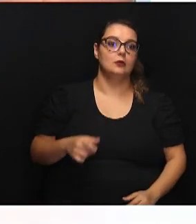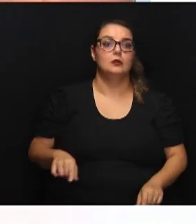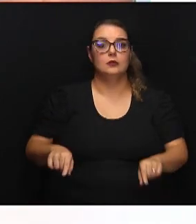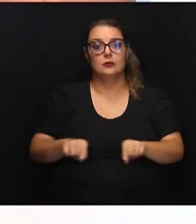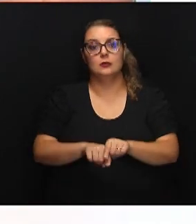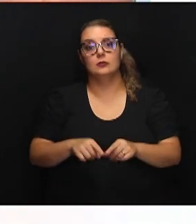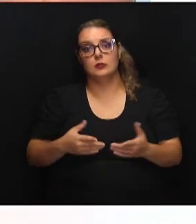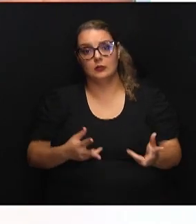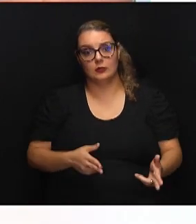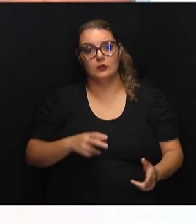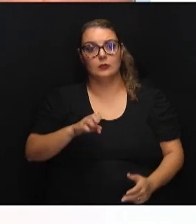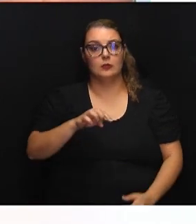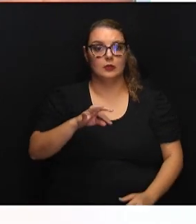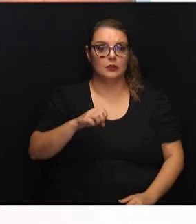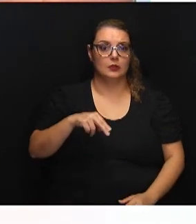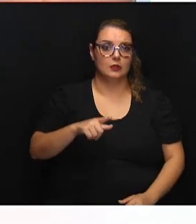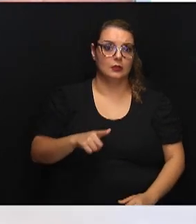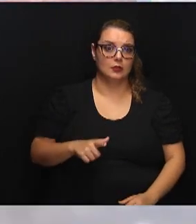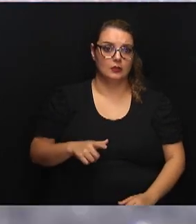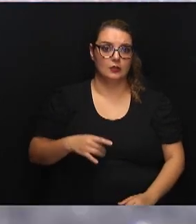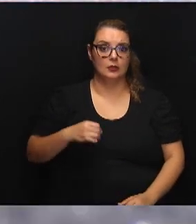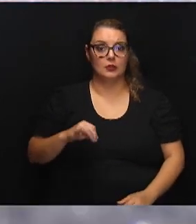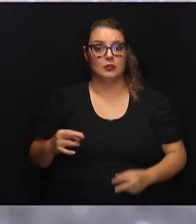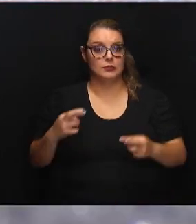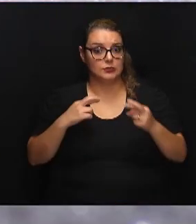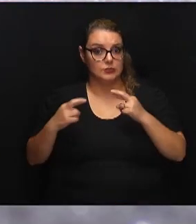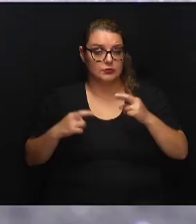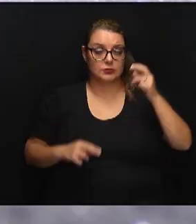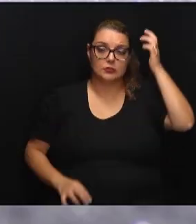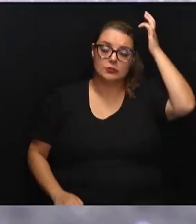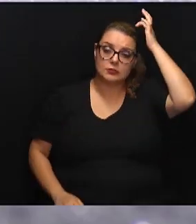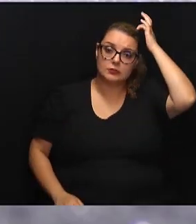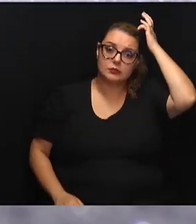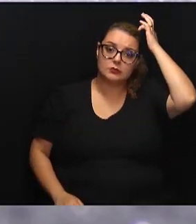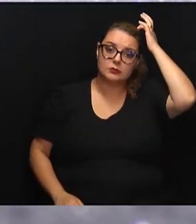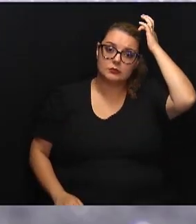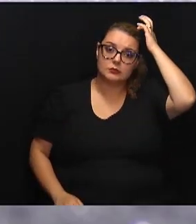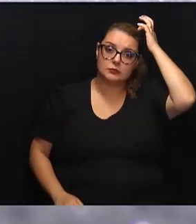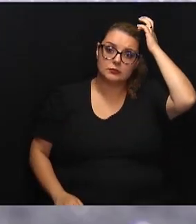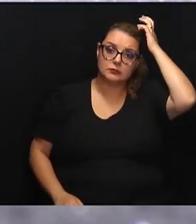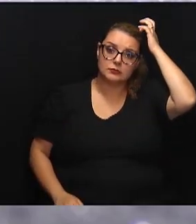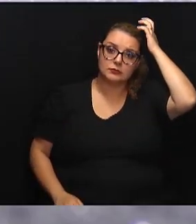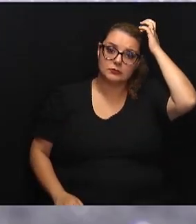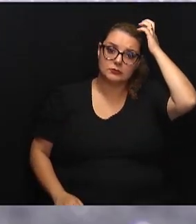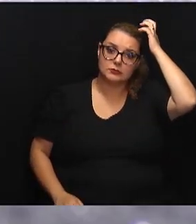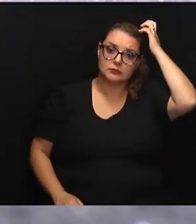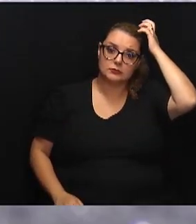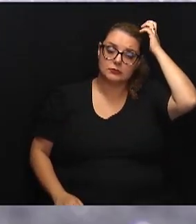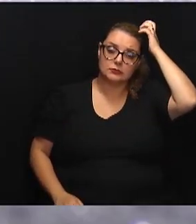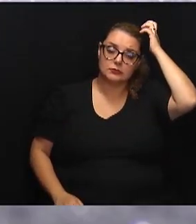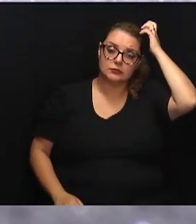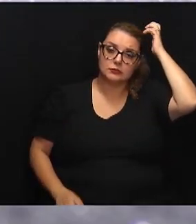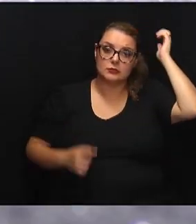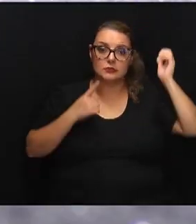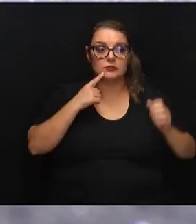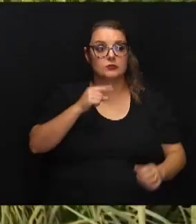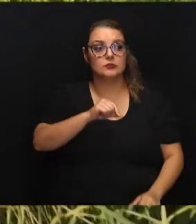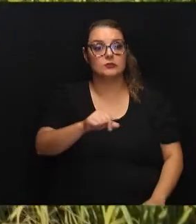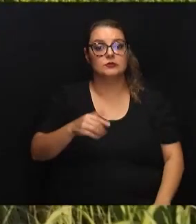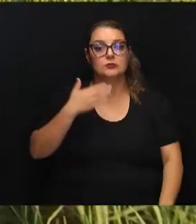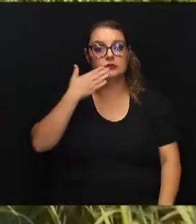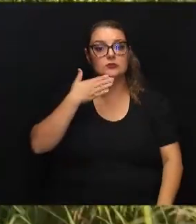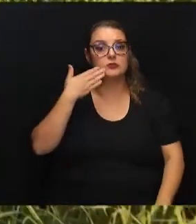caso do etanol, tem um fator aí que precisa ser considerado. O açúcar. O Brasil é um grande exportador de açúcar. Então, se o dólar